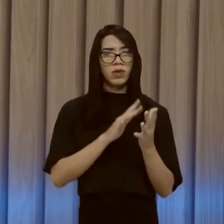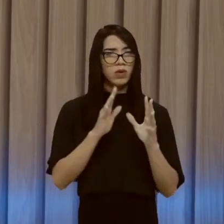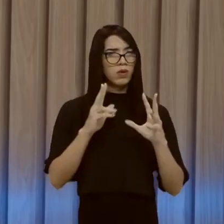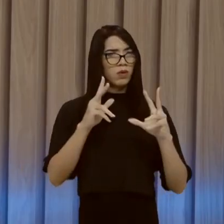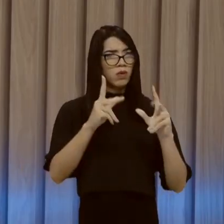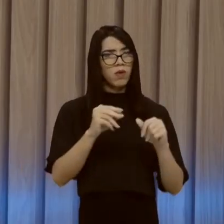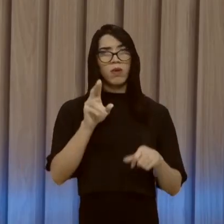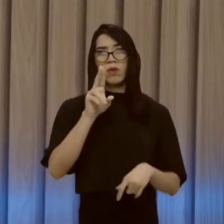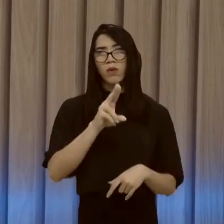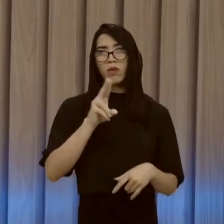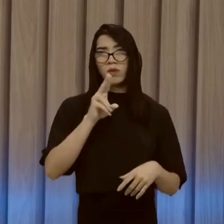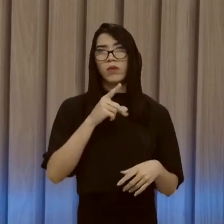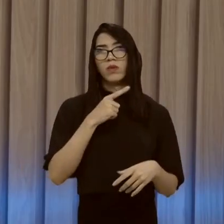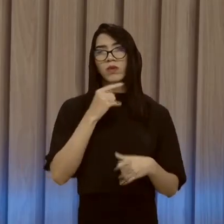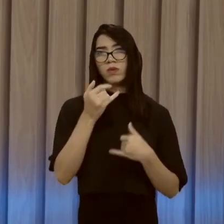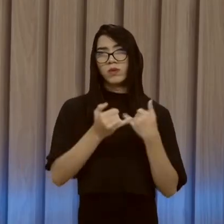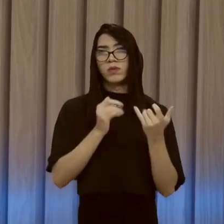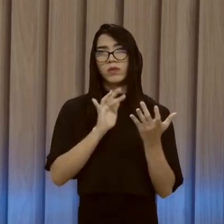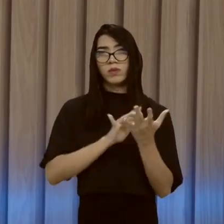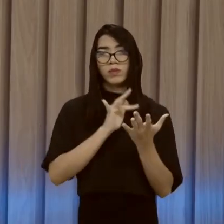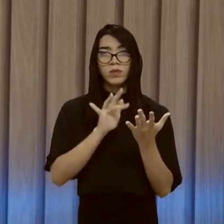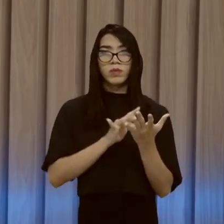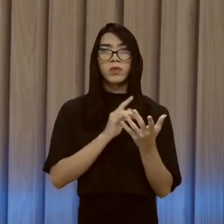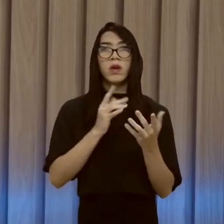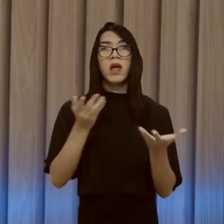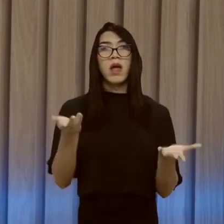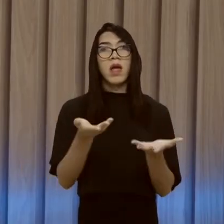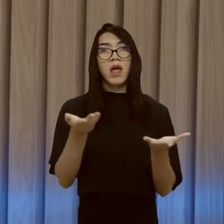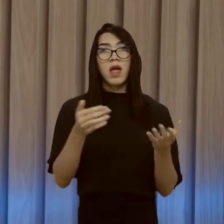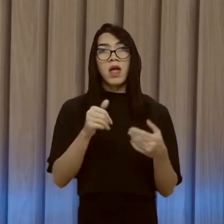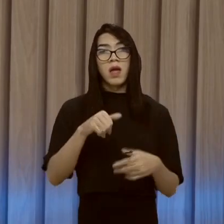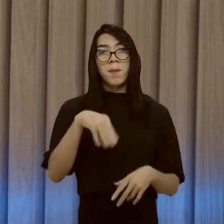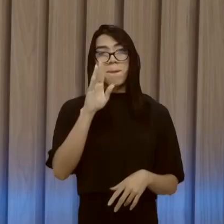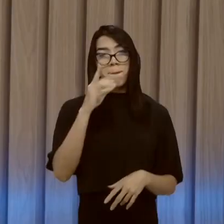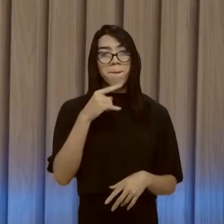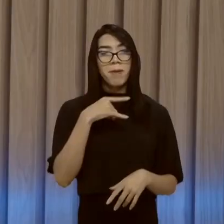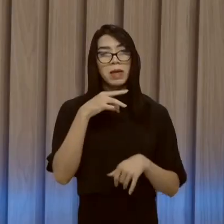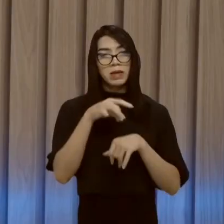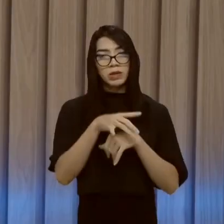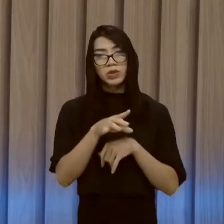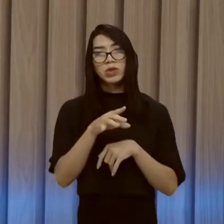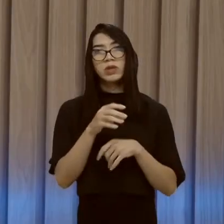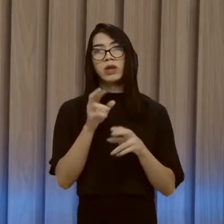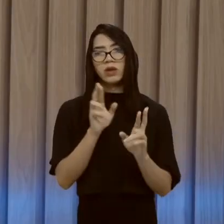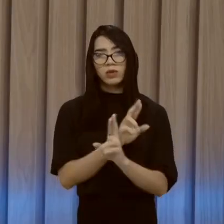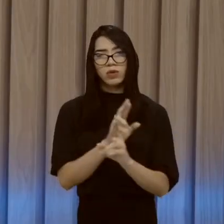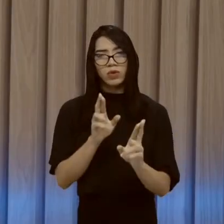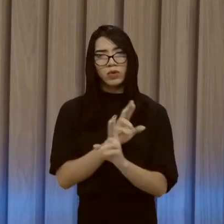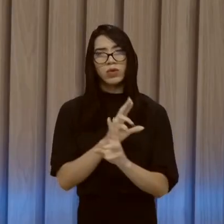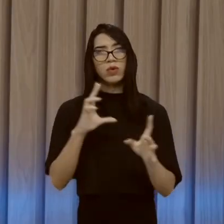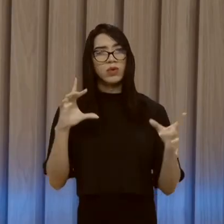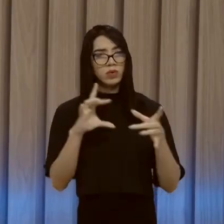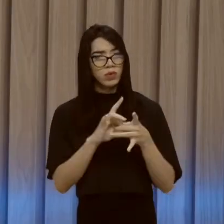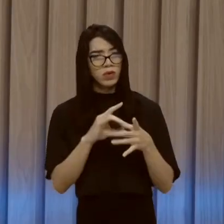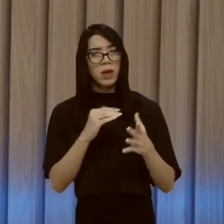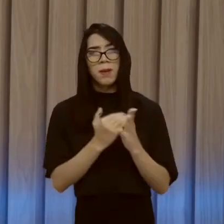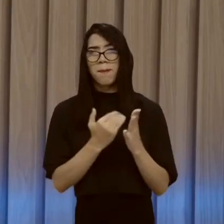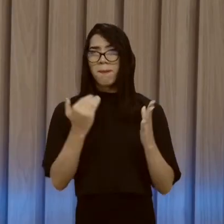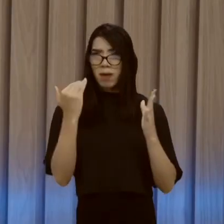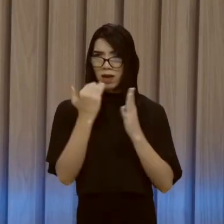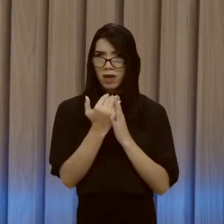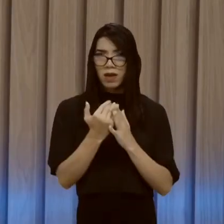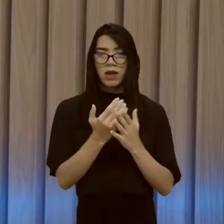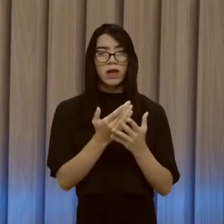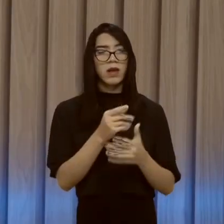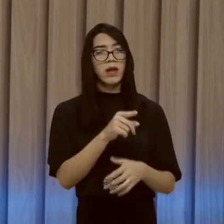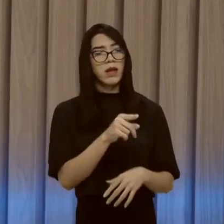sociais. Mas a principal dica agora é o fortalecimento dos vínculos. Ali tá conectado com o filho emocionalmente,